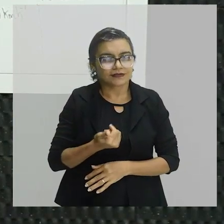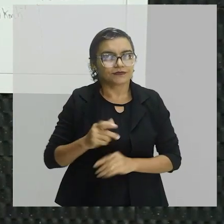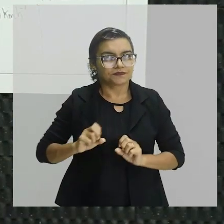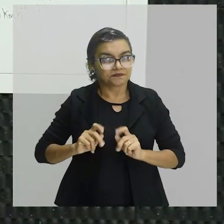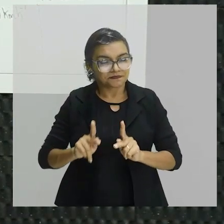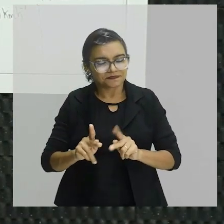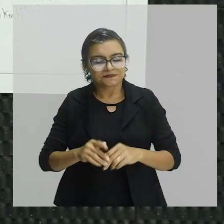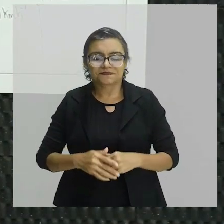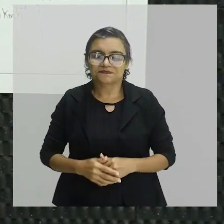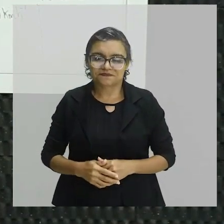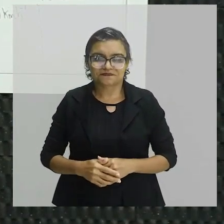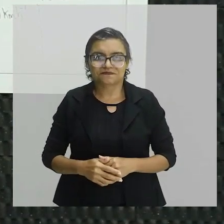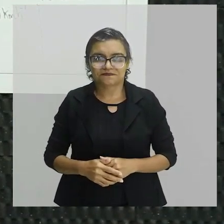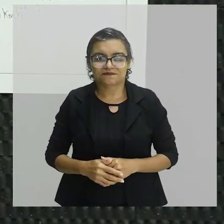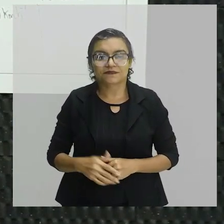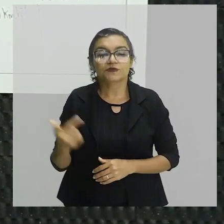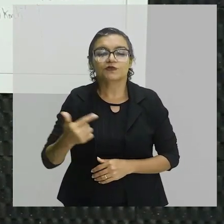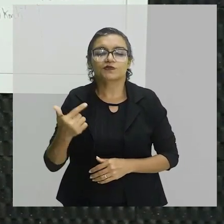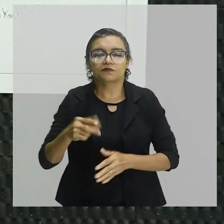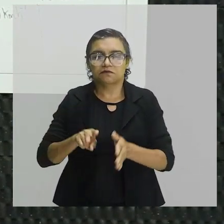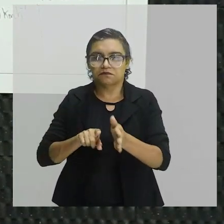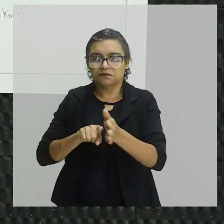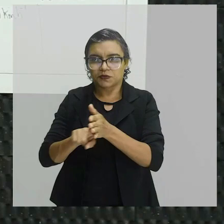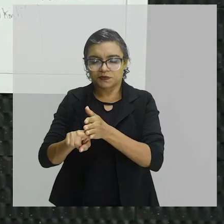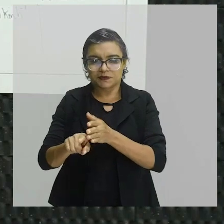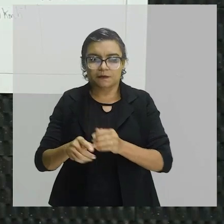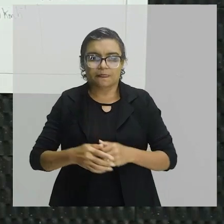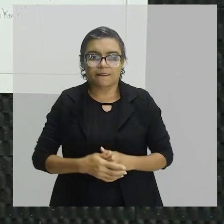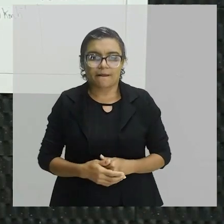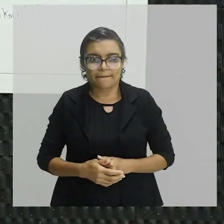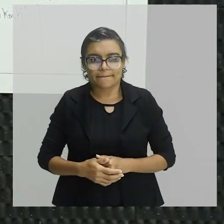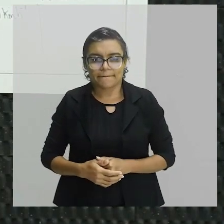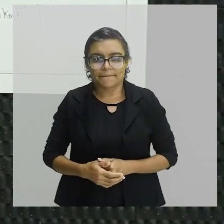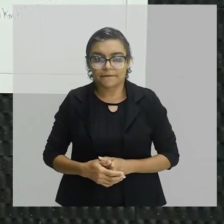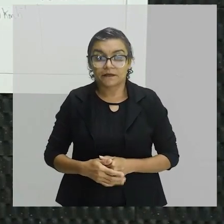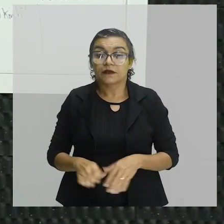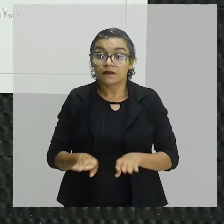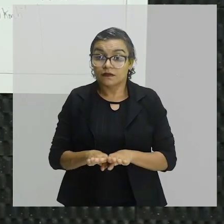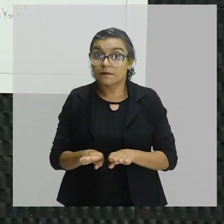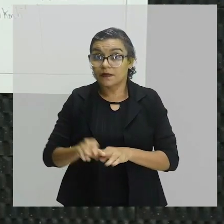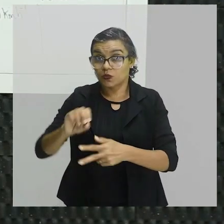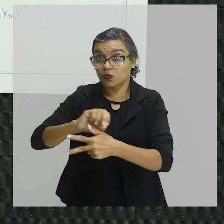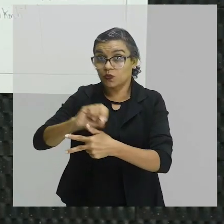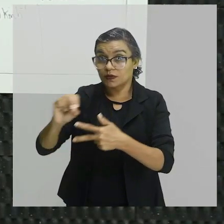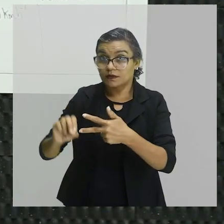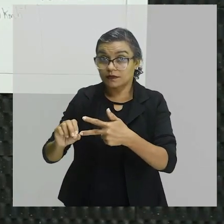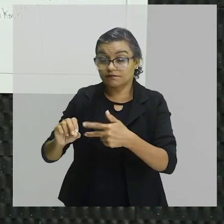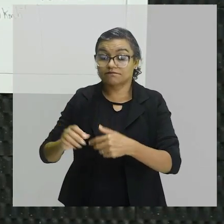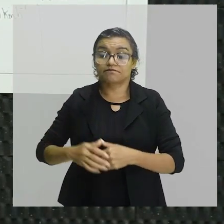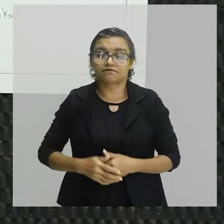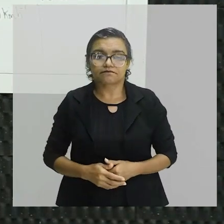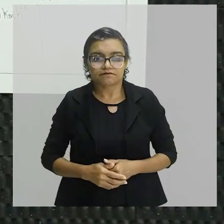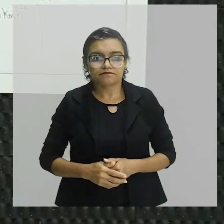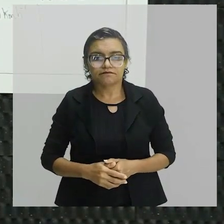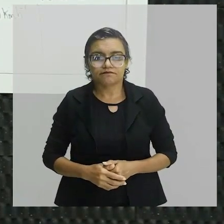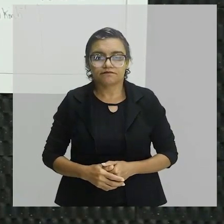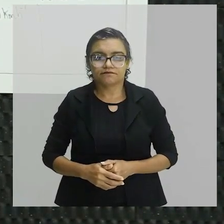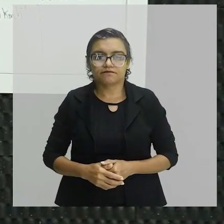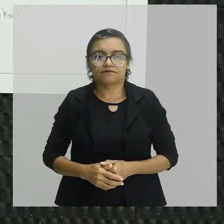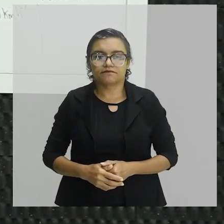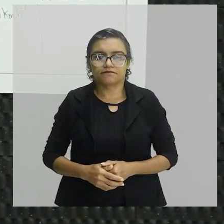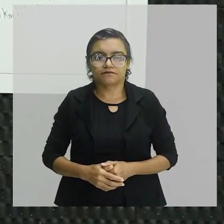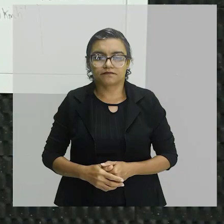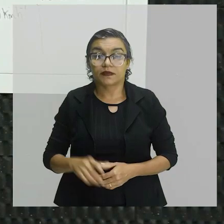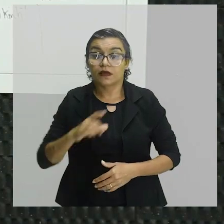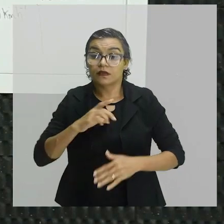ok? Então vamos para a segunda questão, né? Na segunda questão, que também é a questão do Enem, diz o seguinte, ó,